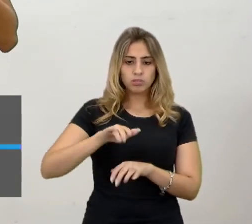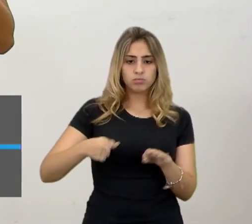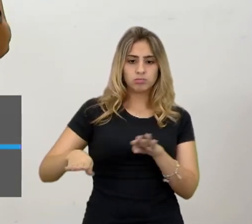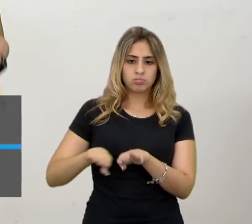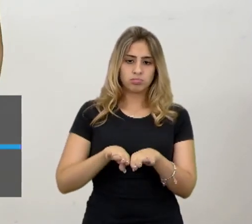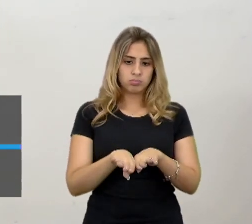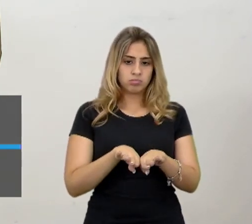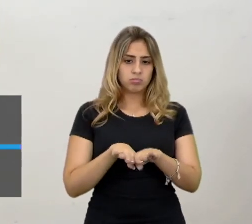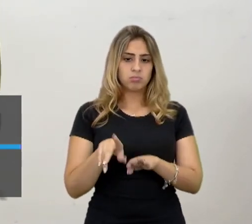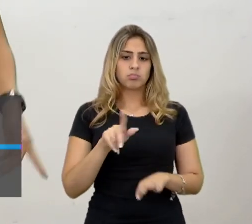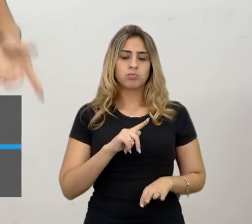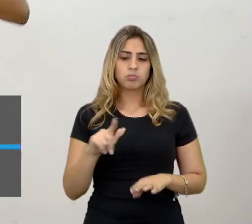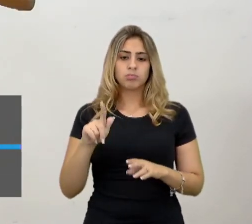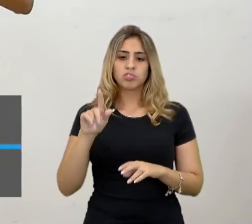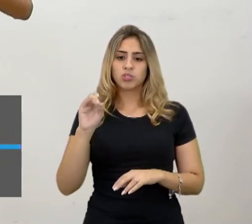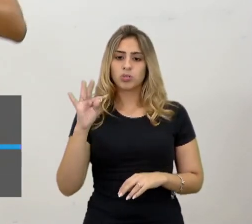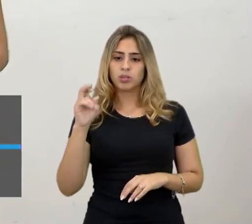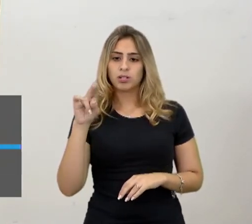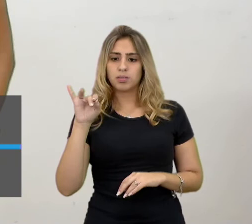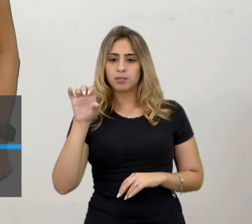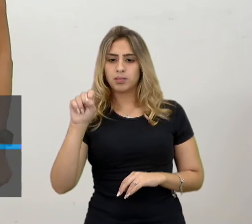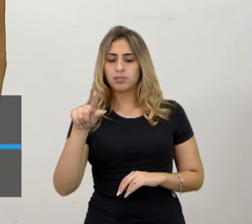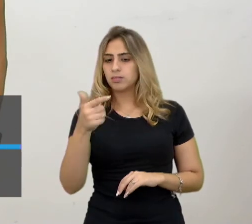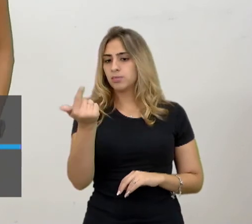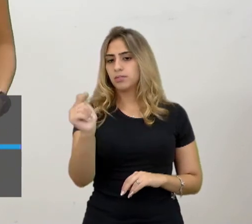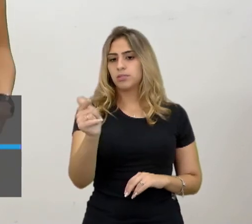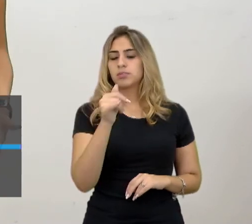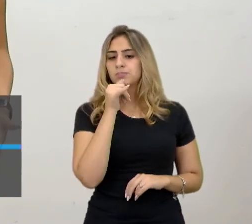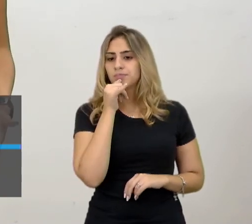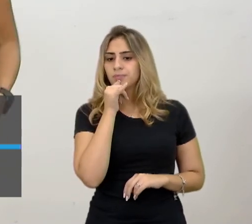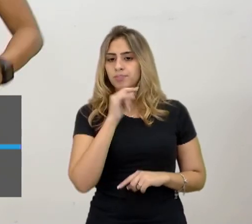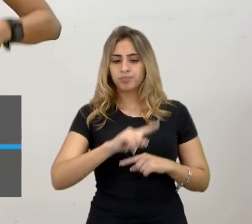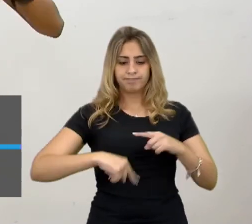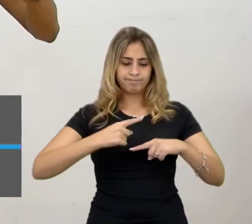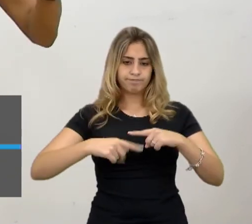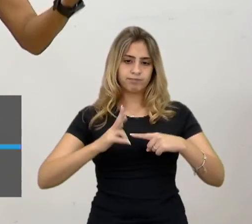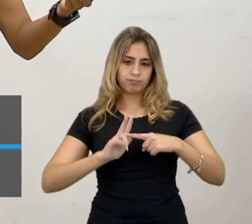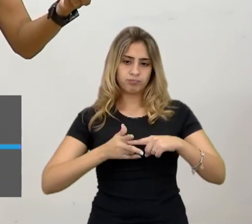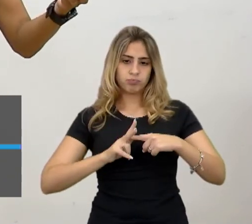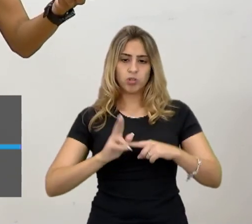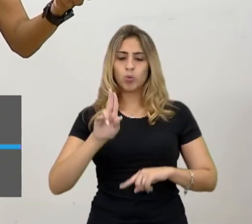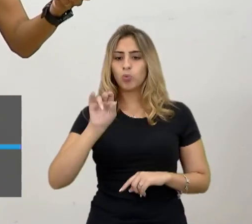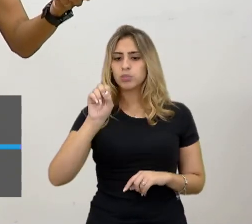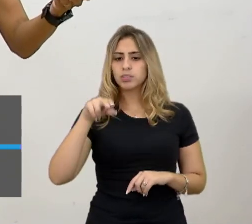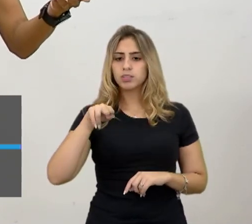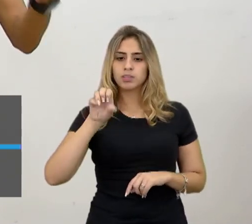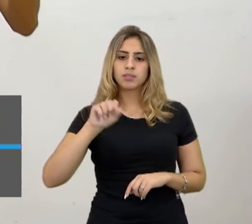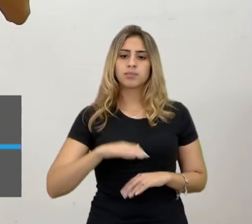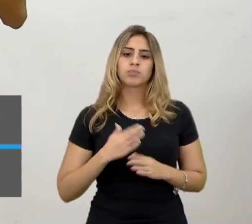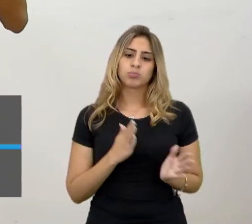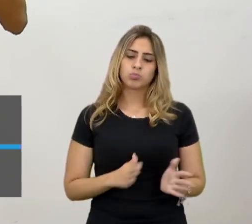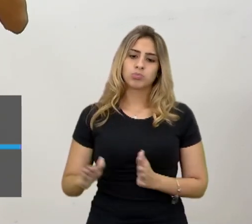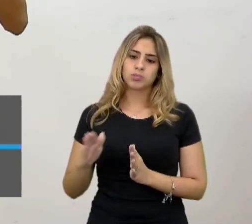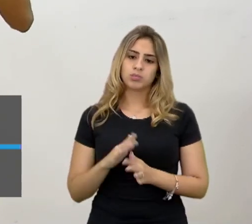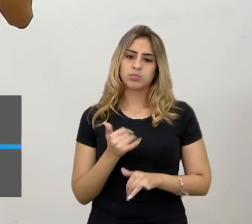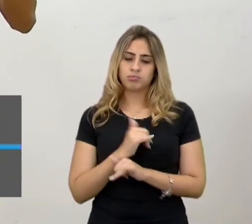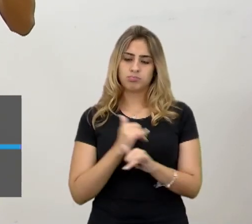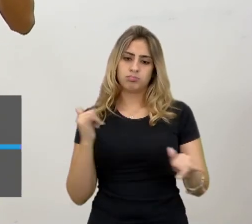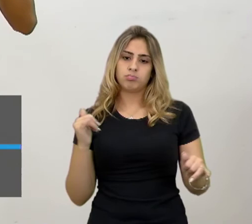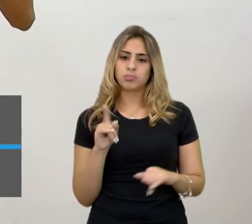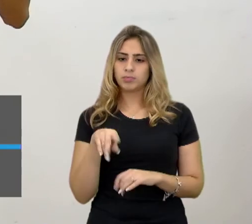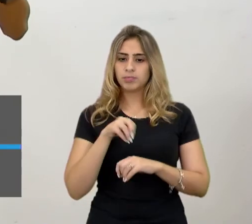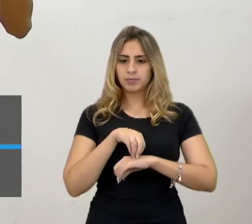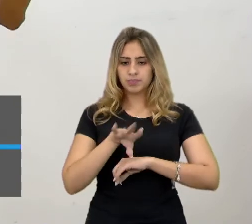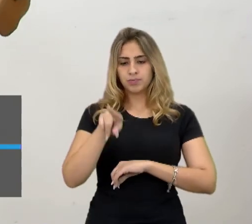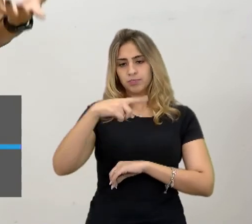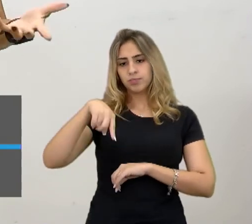tem alto potencial geotérmico, não tem ainda usina produzindo eletricidade. A dica que eu vou